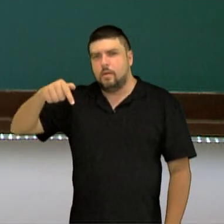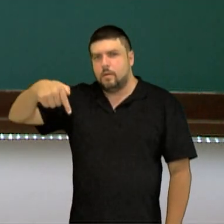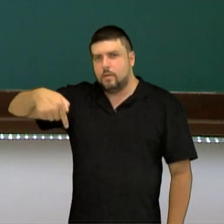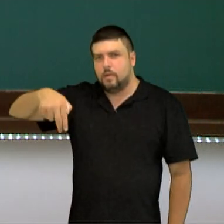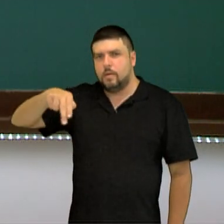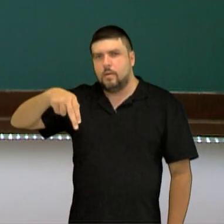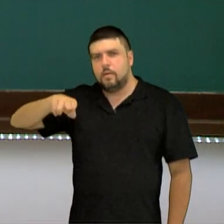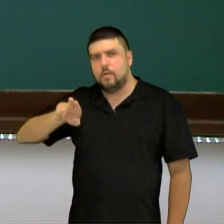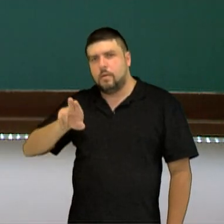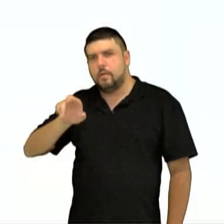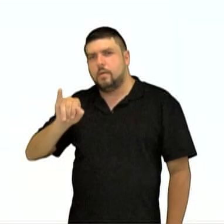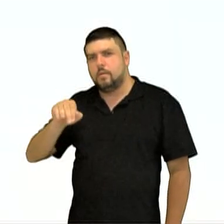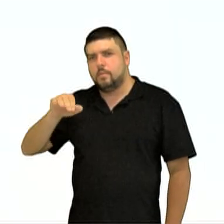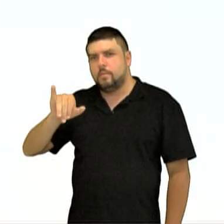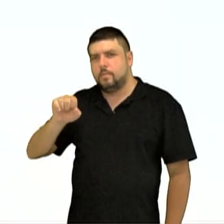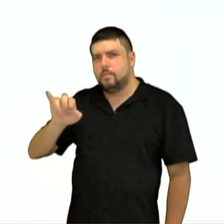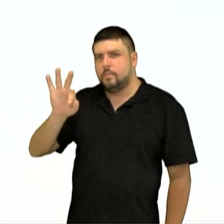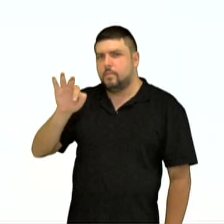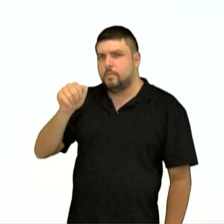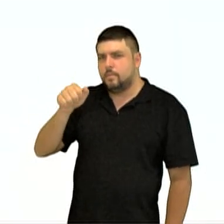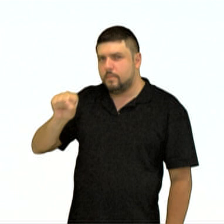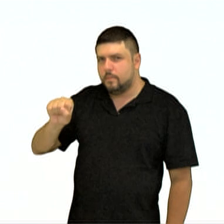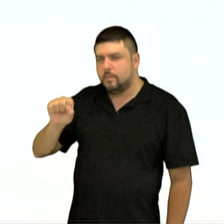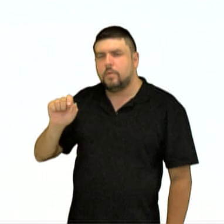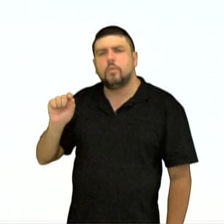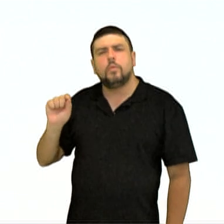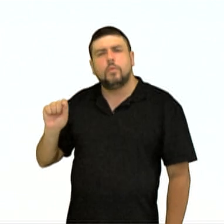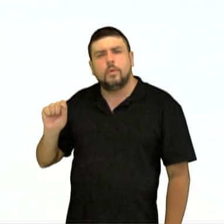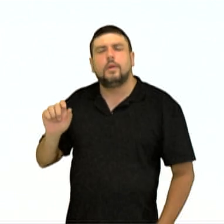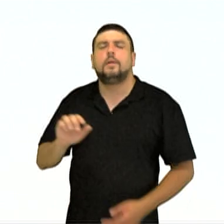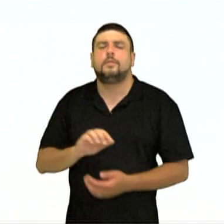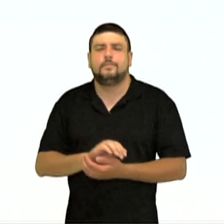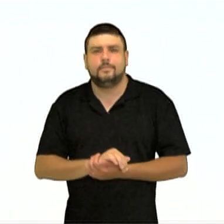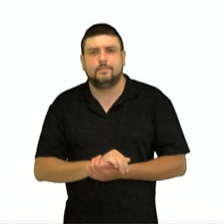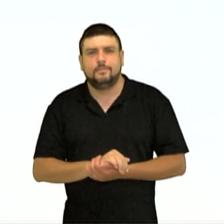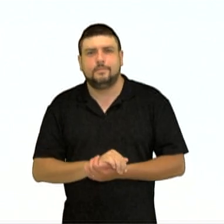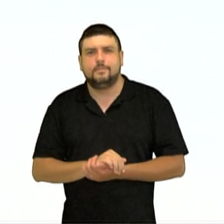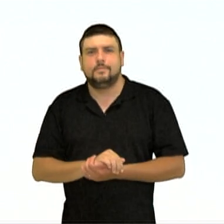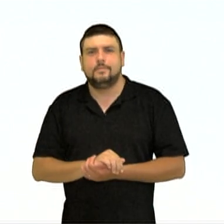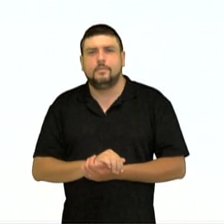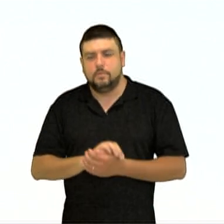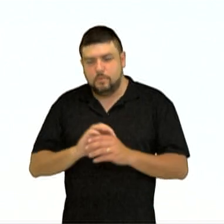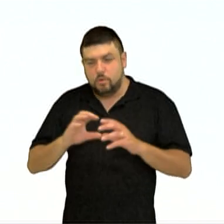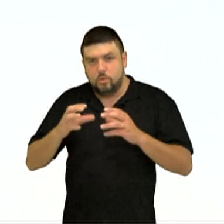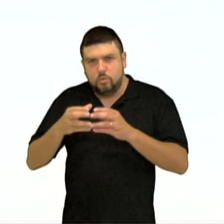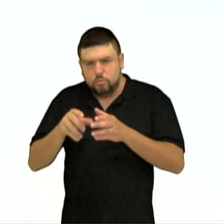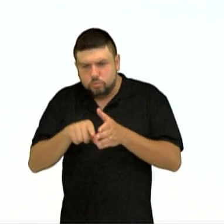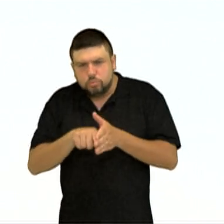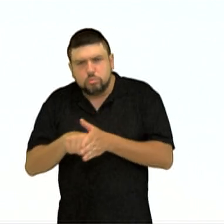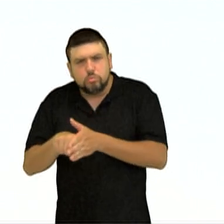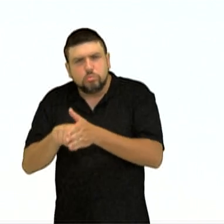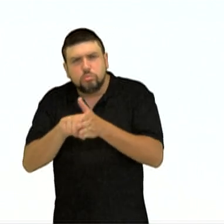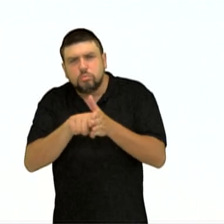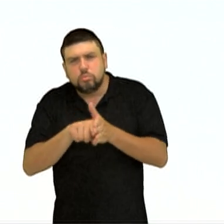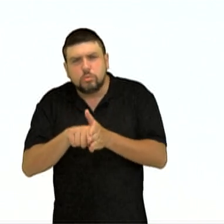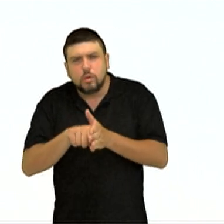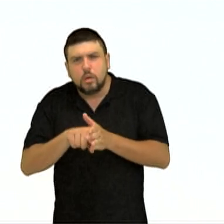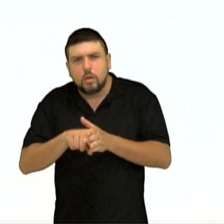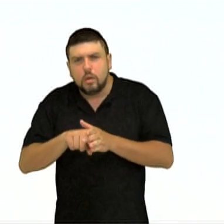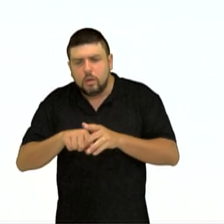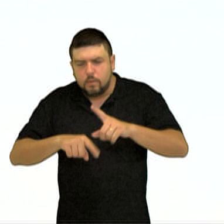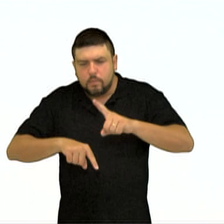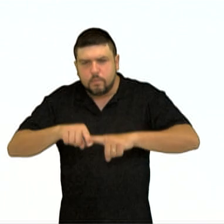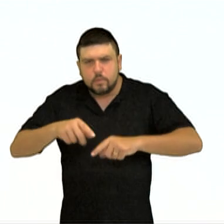Média? Resposta correta. Eram pesquisadores que misturavam materiais em busca